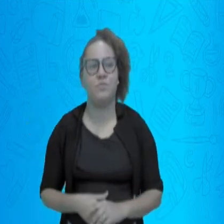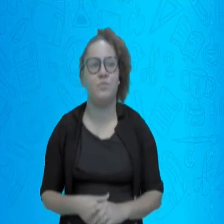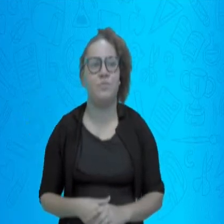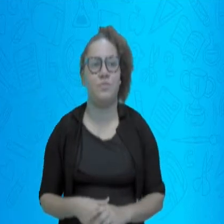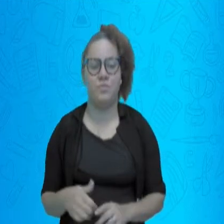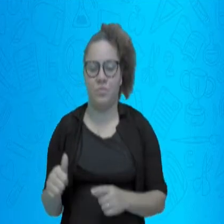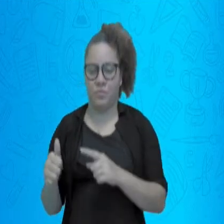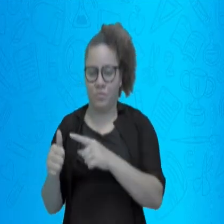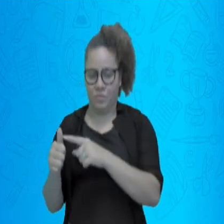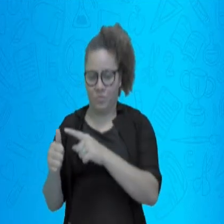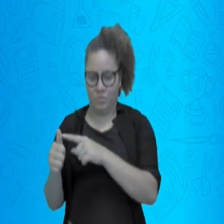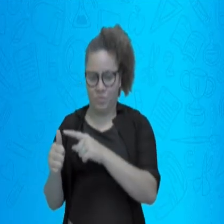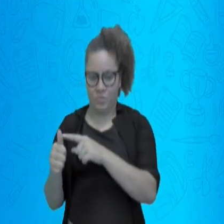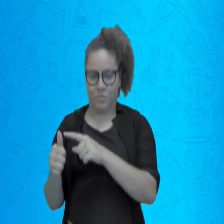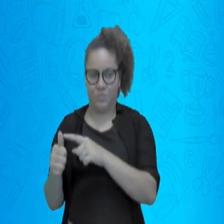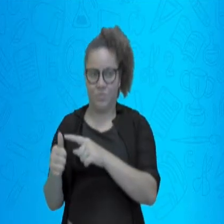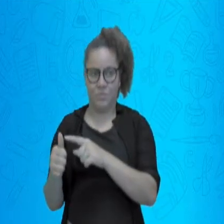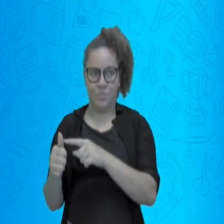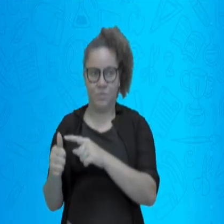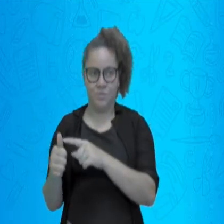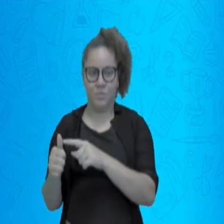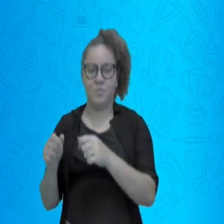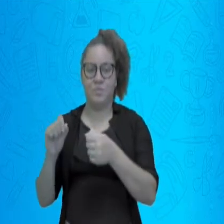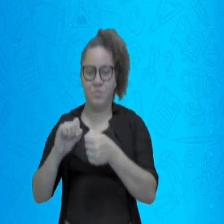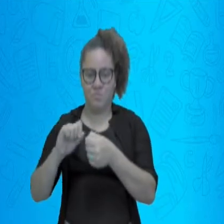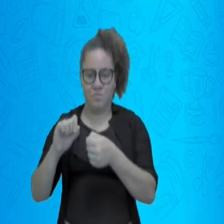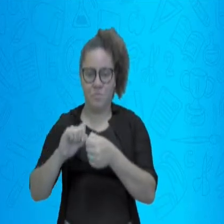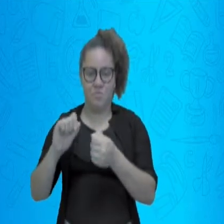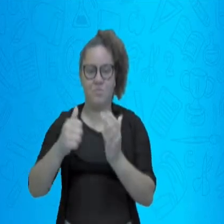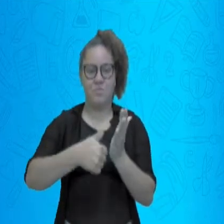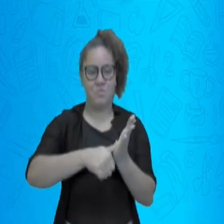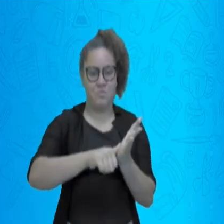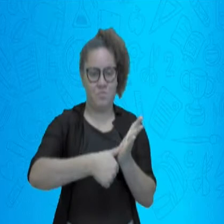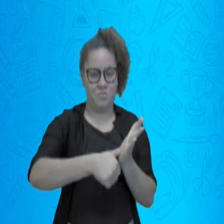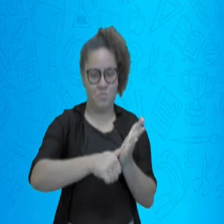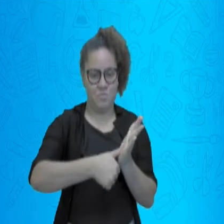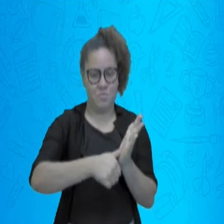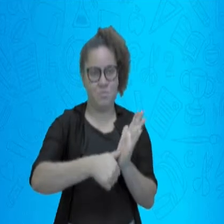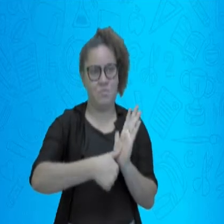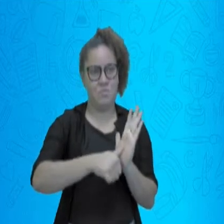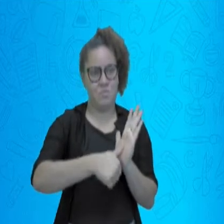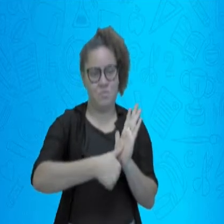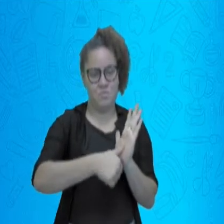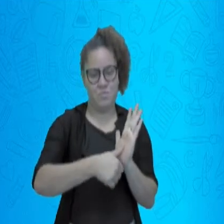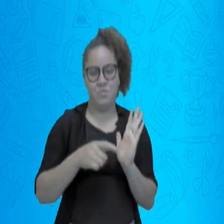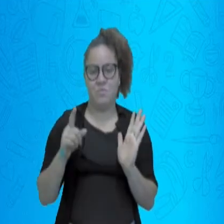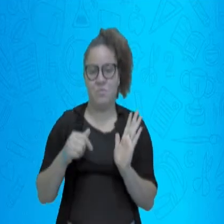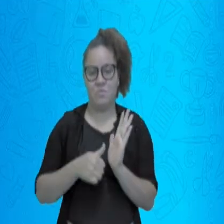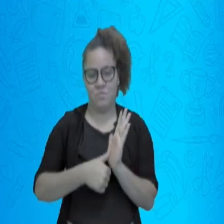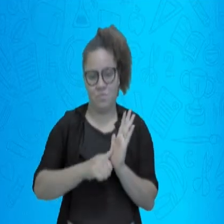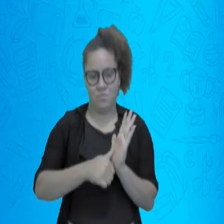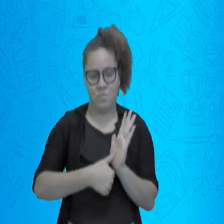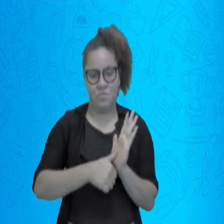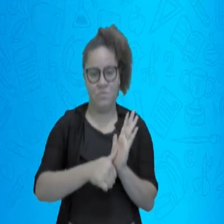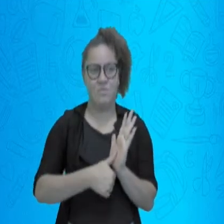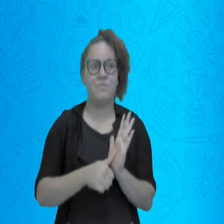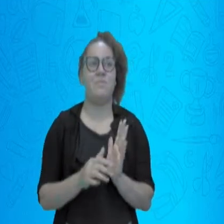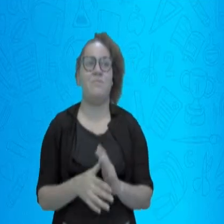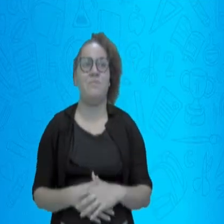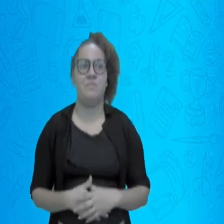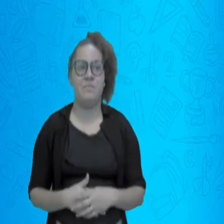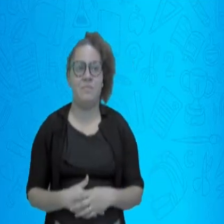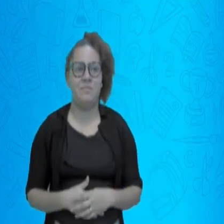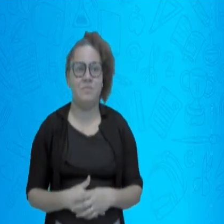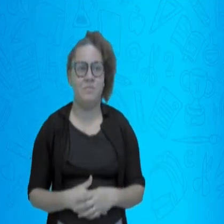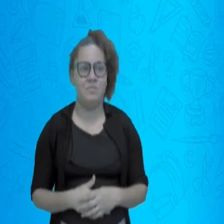Olha lá, a gente faz essa impressão digital em um documento muito importante, na carteira de identidade. Nessa carteira,